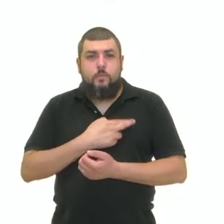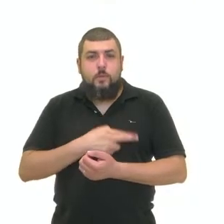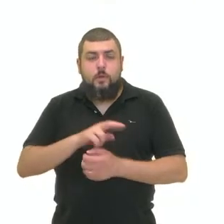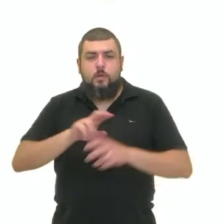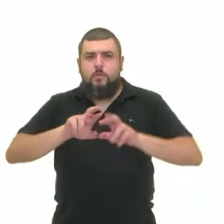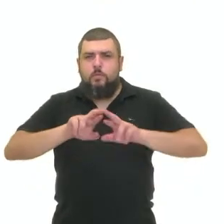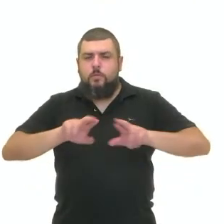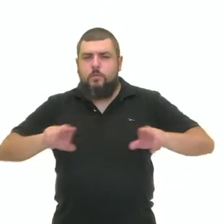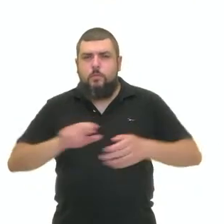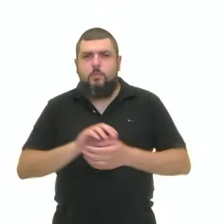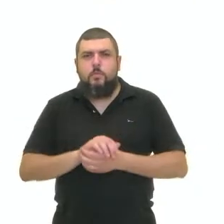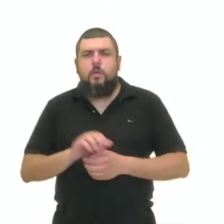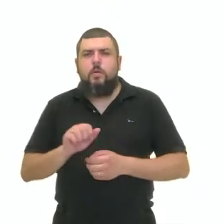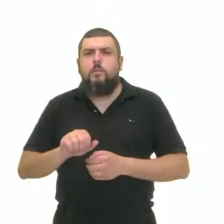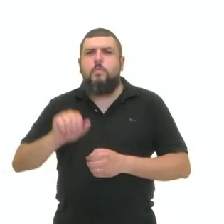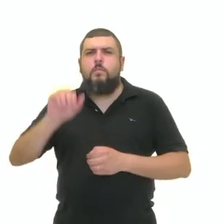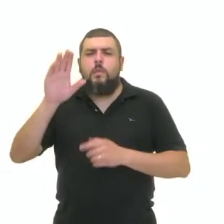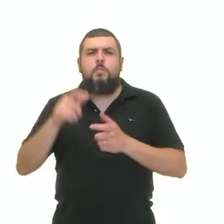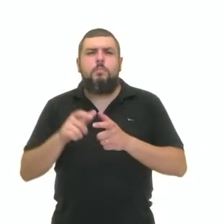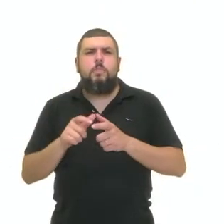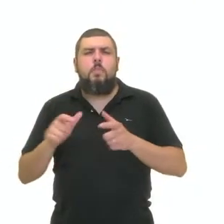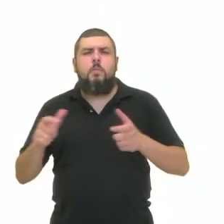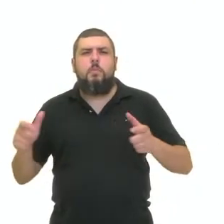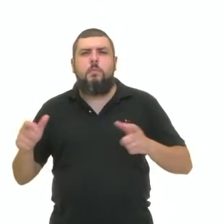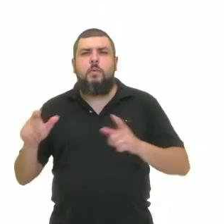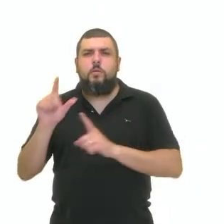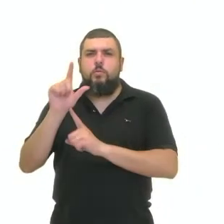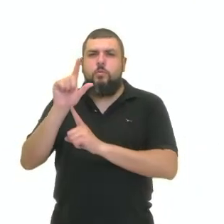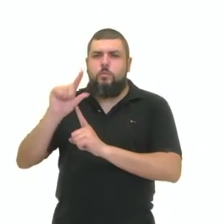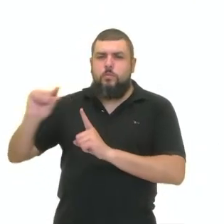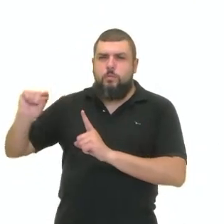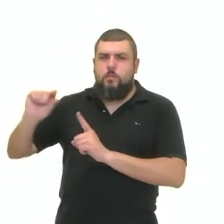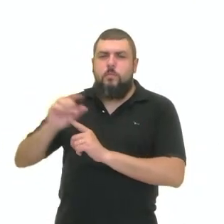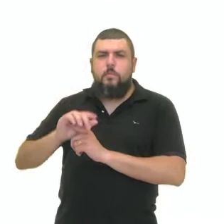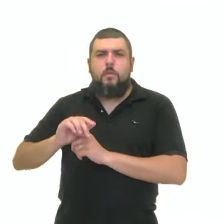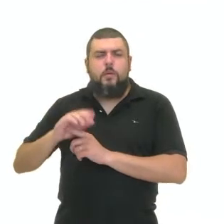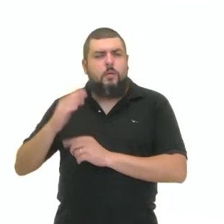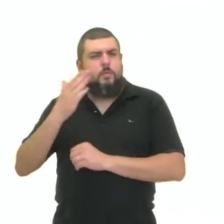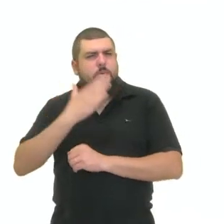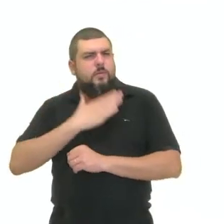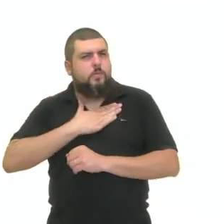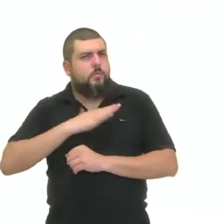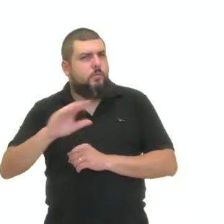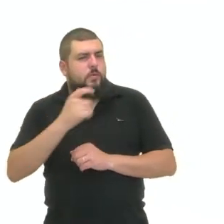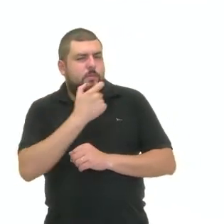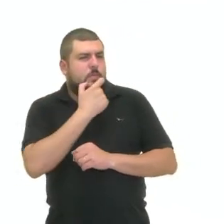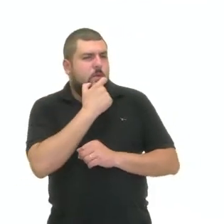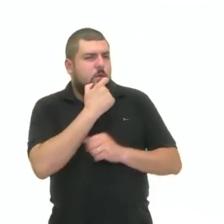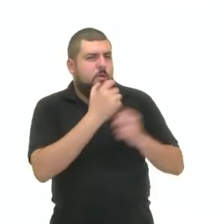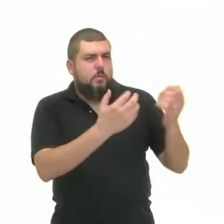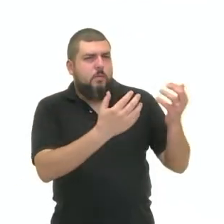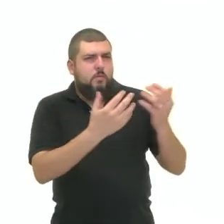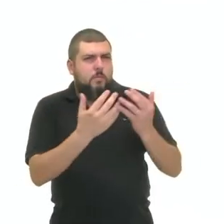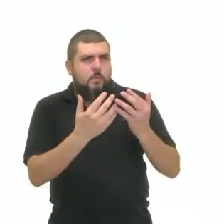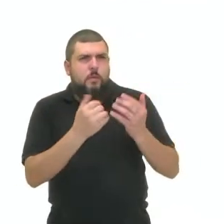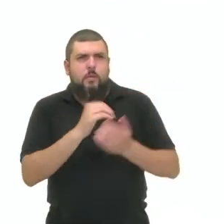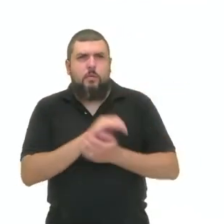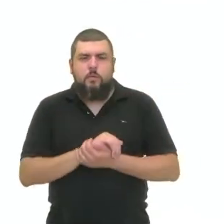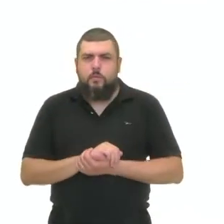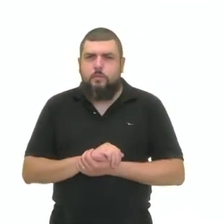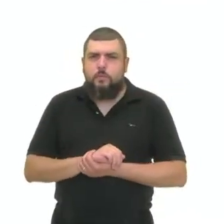muçulmanos no início era um ele ele não gostar antes da chegada dos Ingleses enviamos inglês como uma ameaça